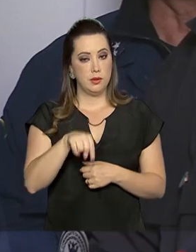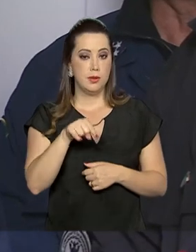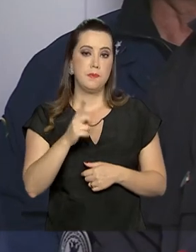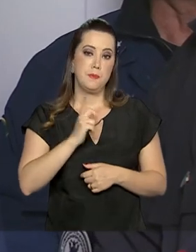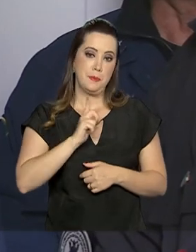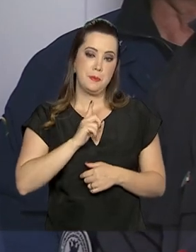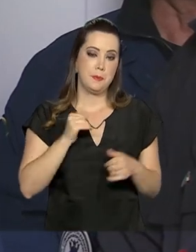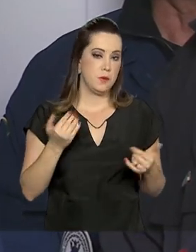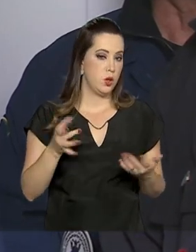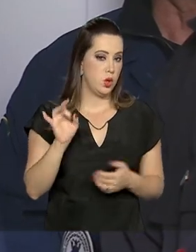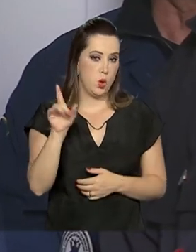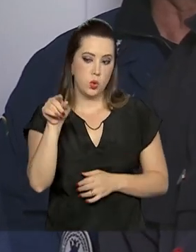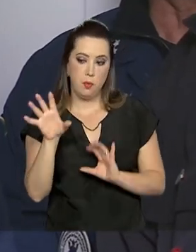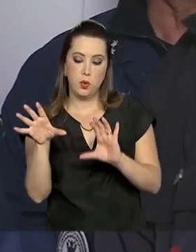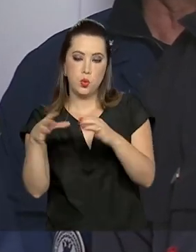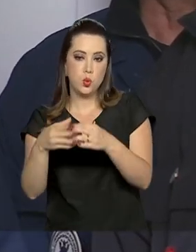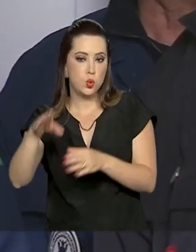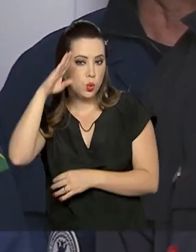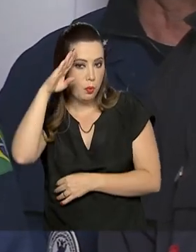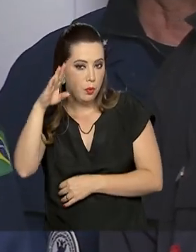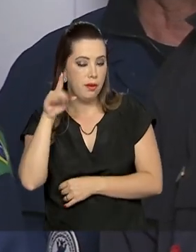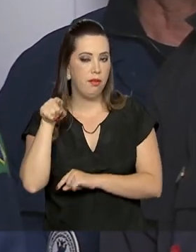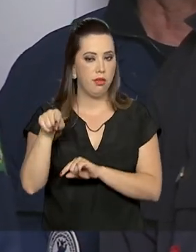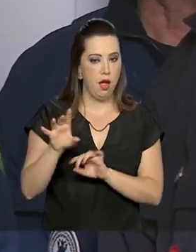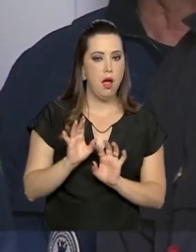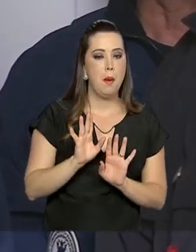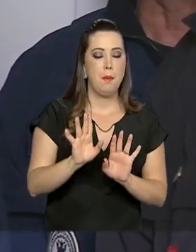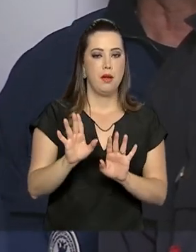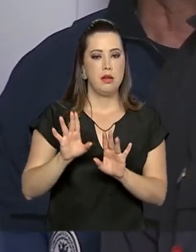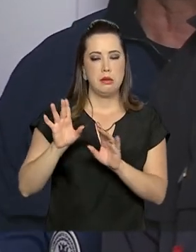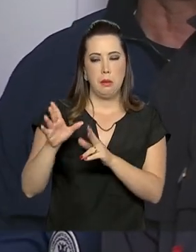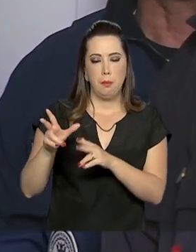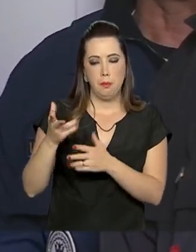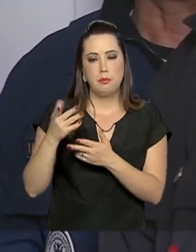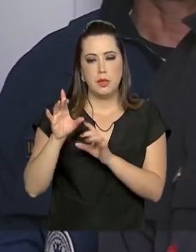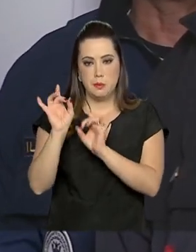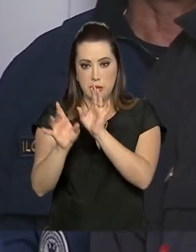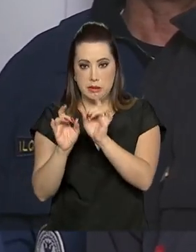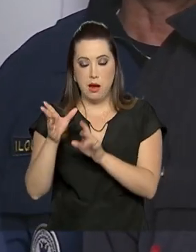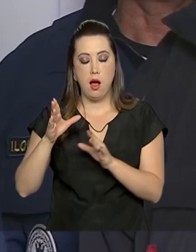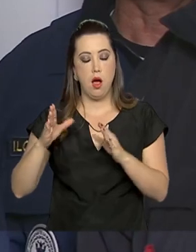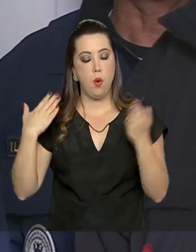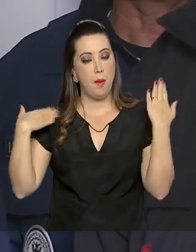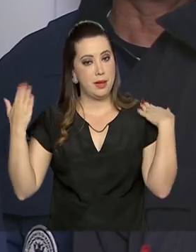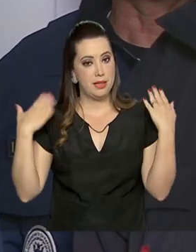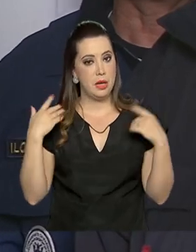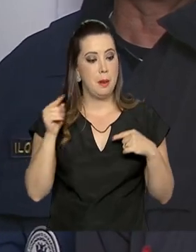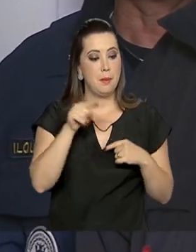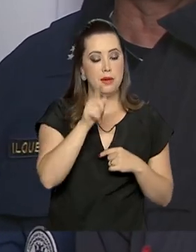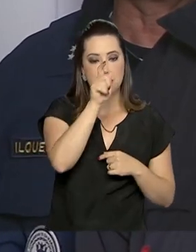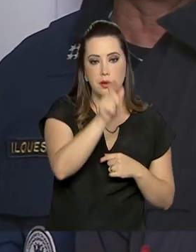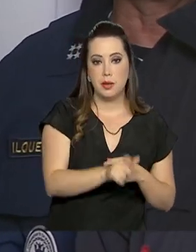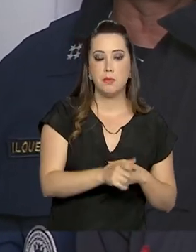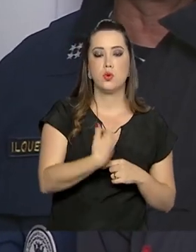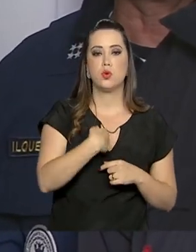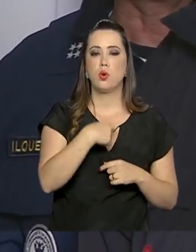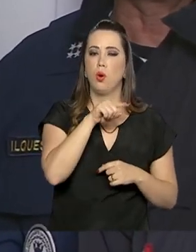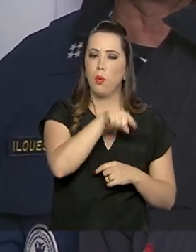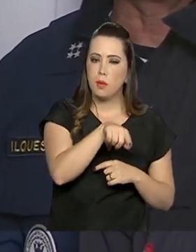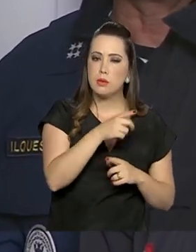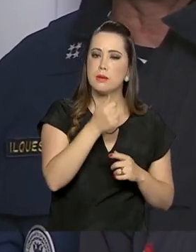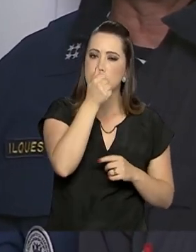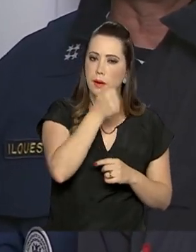não só pelos integrantes das Forças Armadas, em particular pela Marinha, mas principalmente pelos abnegados, pesquisadores,